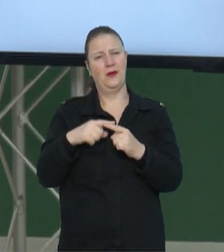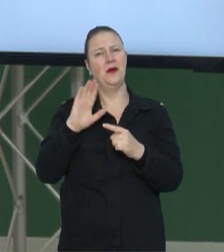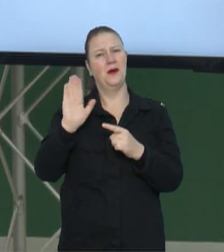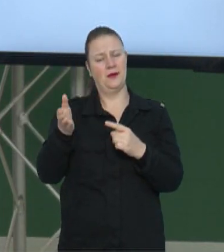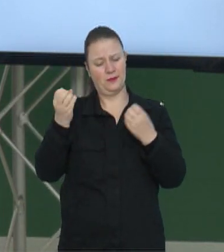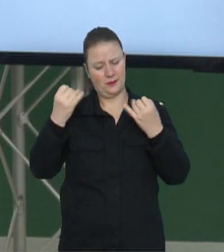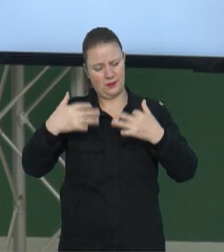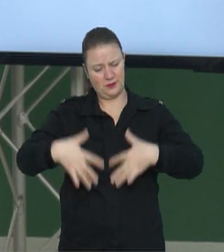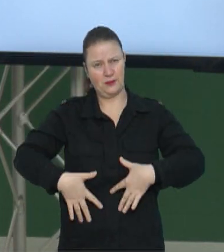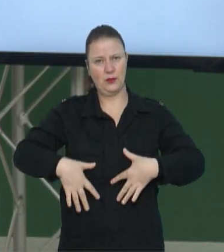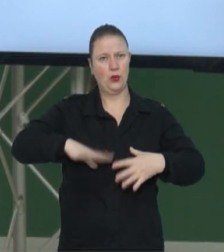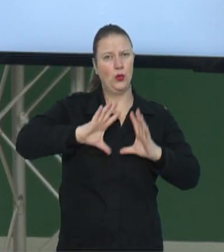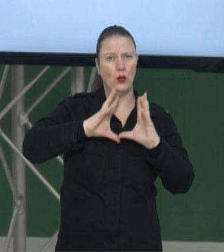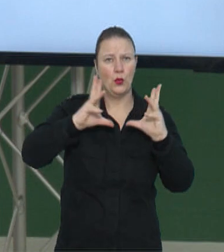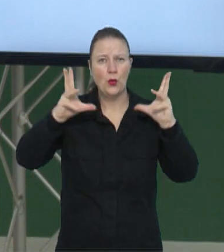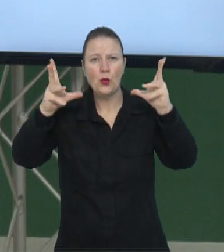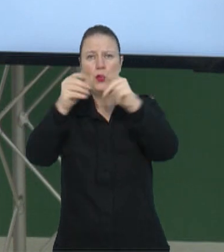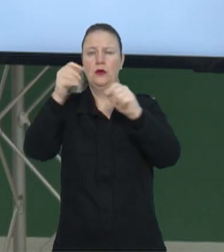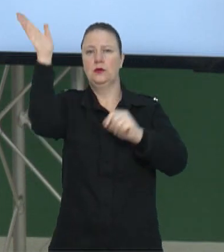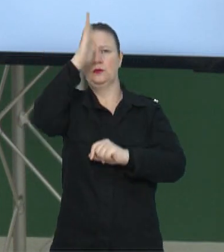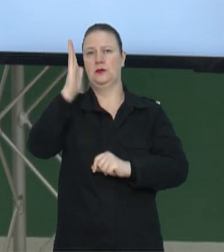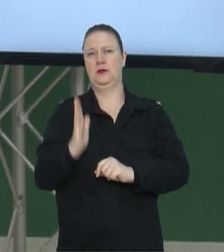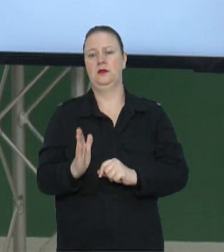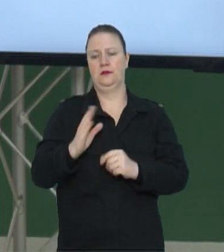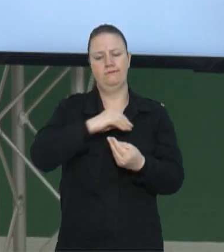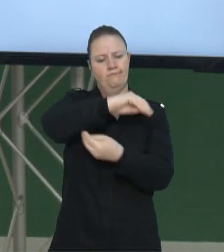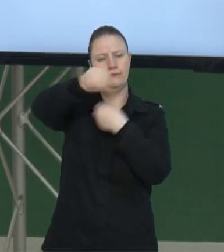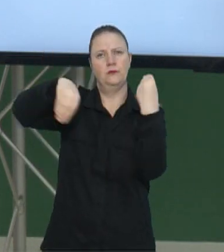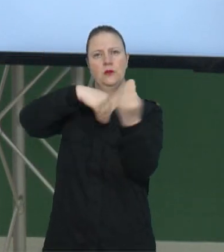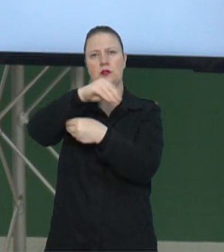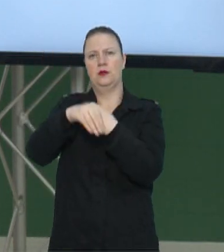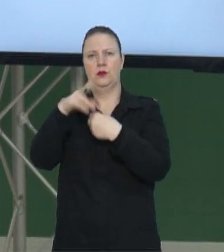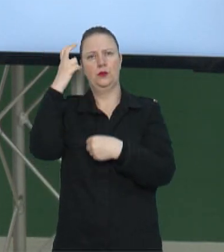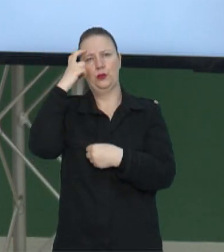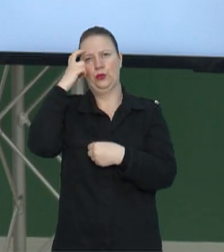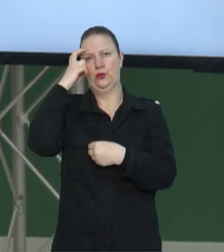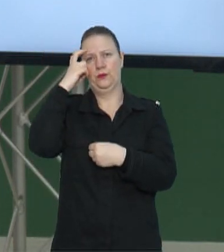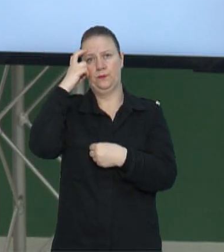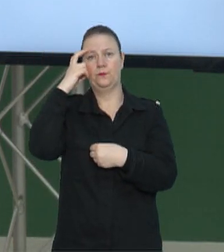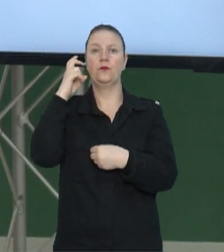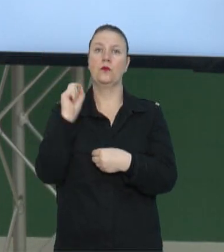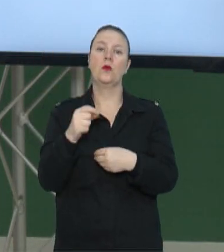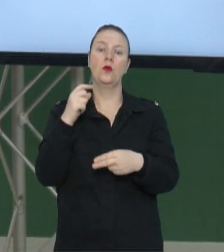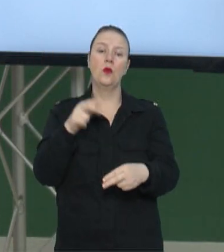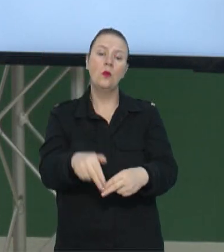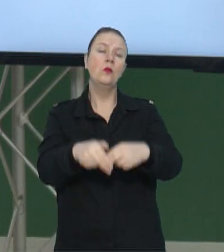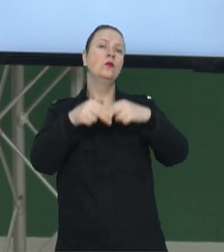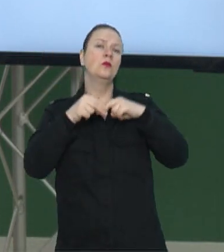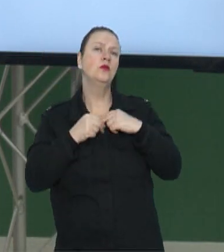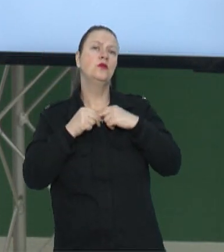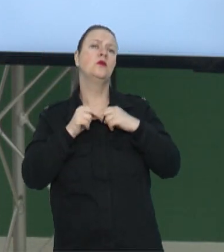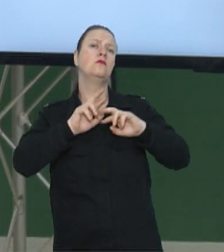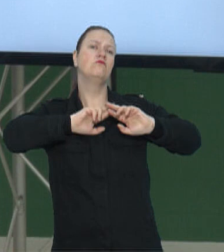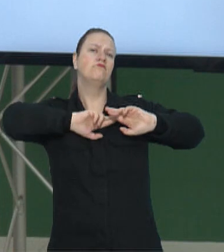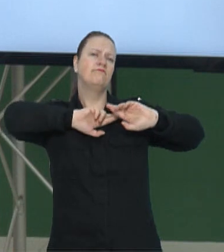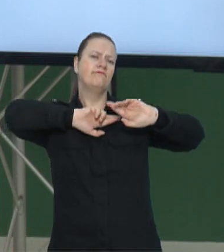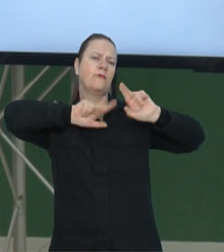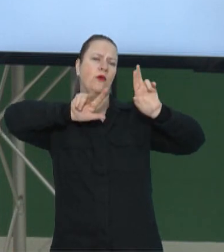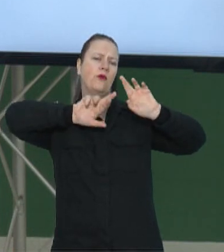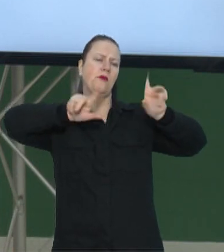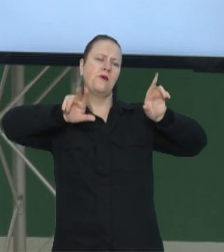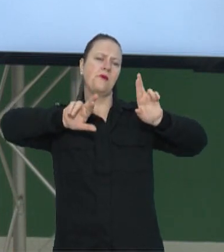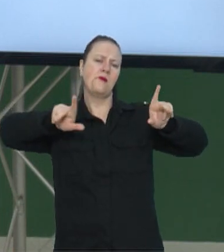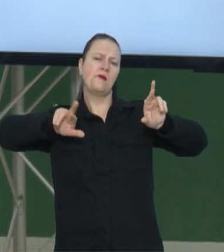consequência dessas diferenças étnicas, que é essa diferença étnica? Diferença